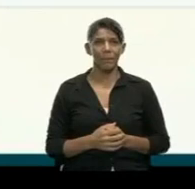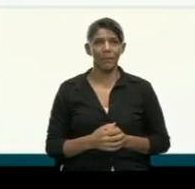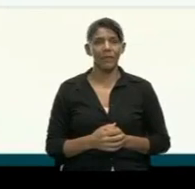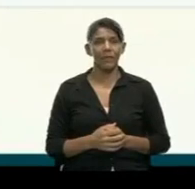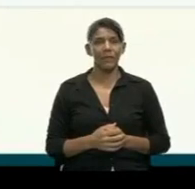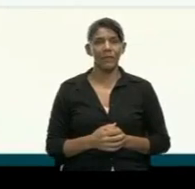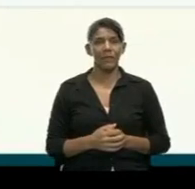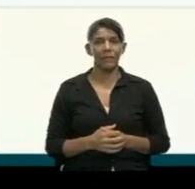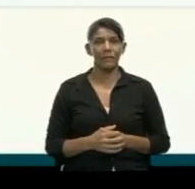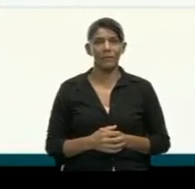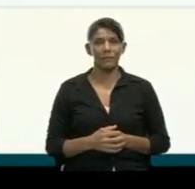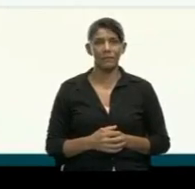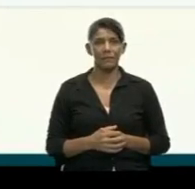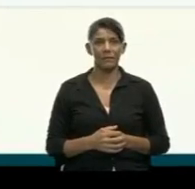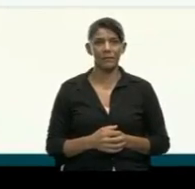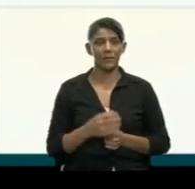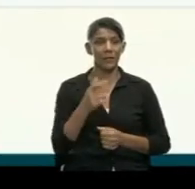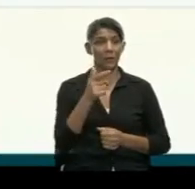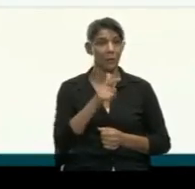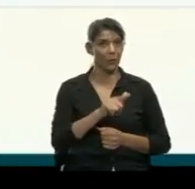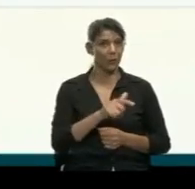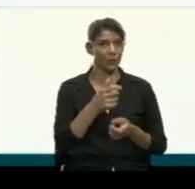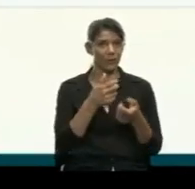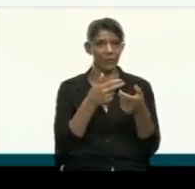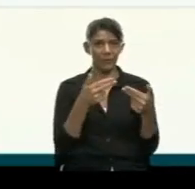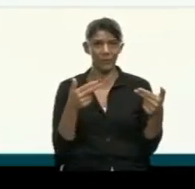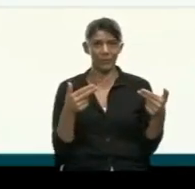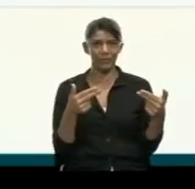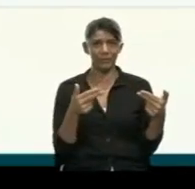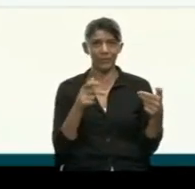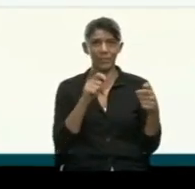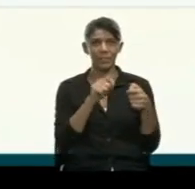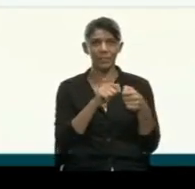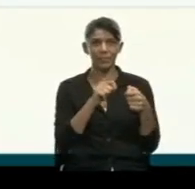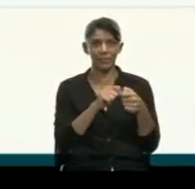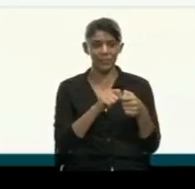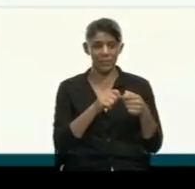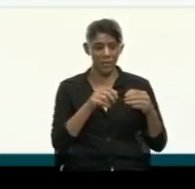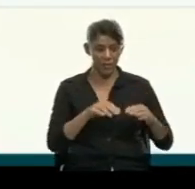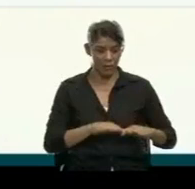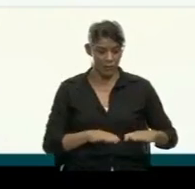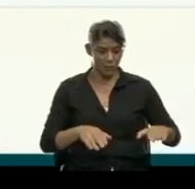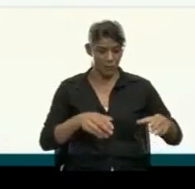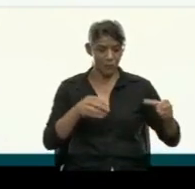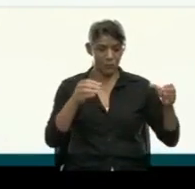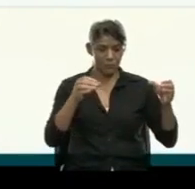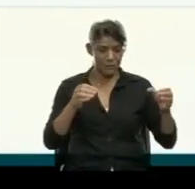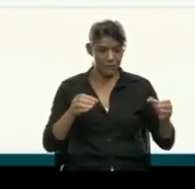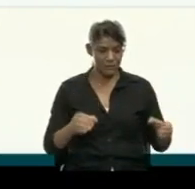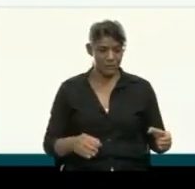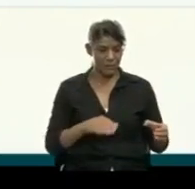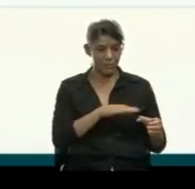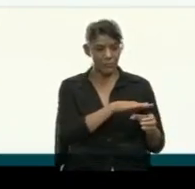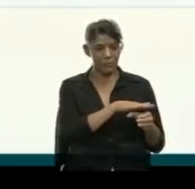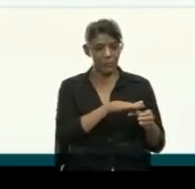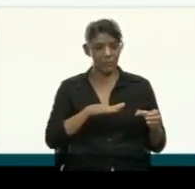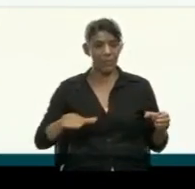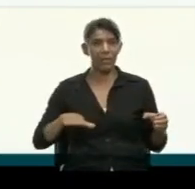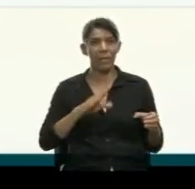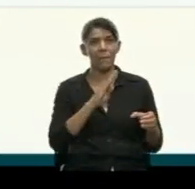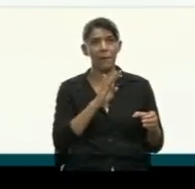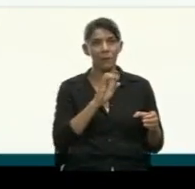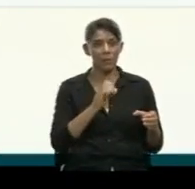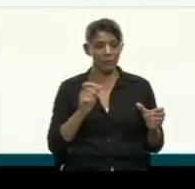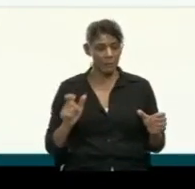Então, outra coisa aqui, a gente fez a fundação, fez a locação, né? A gente tem o baldrame, nós temos